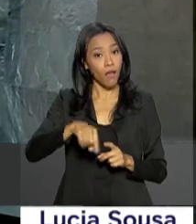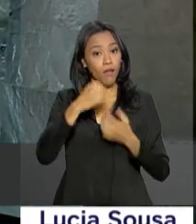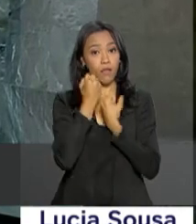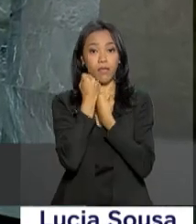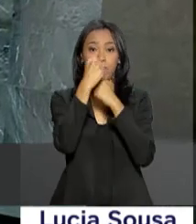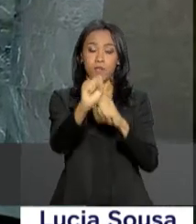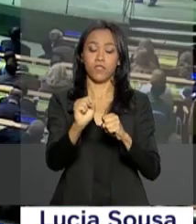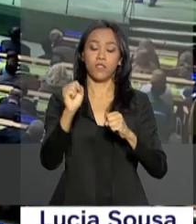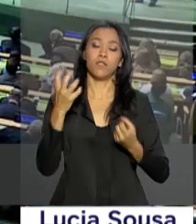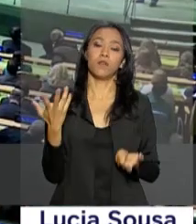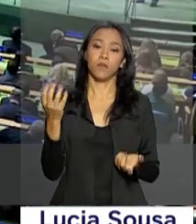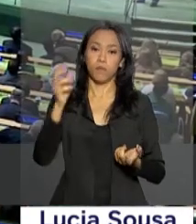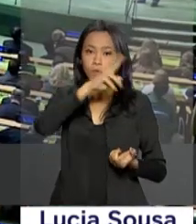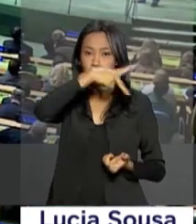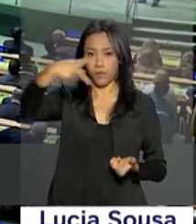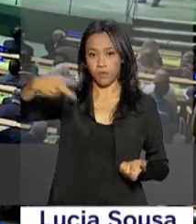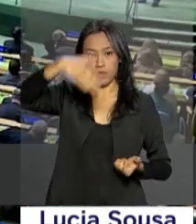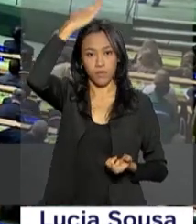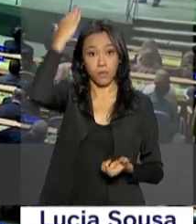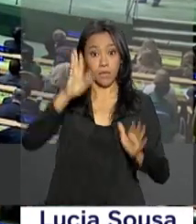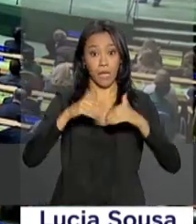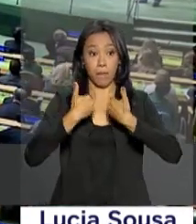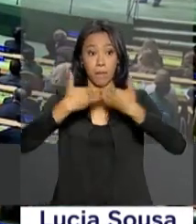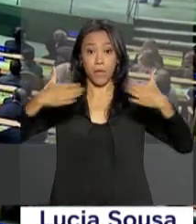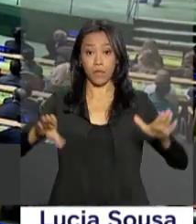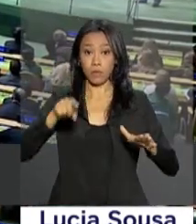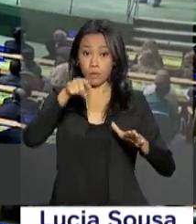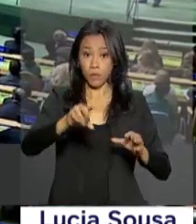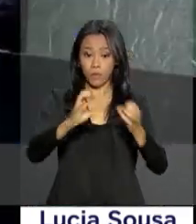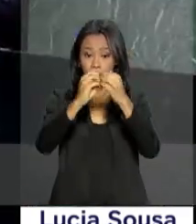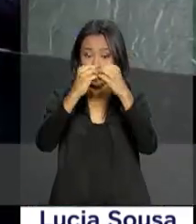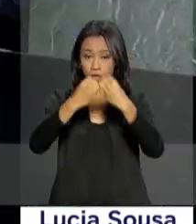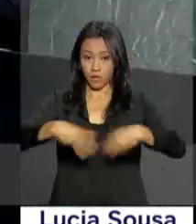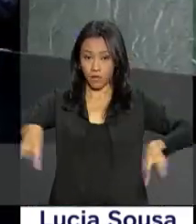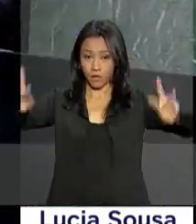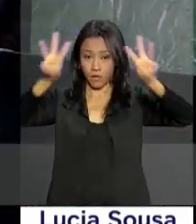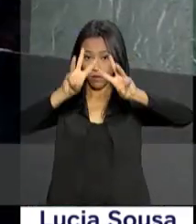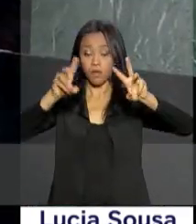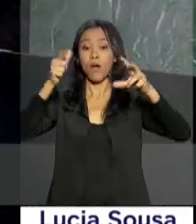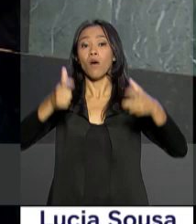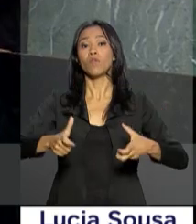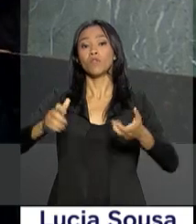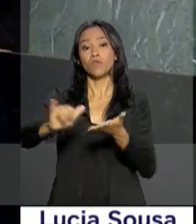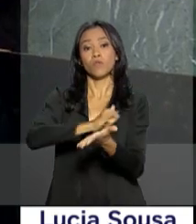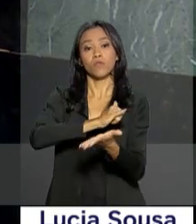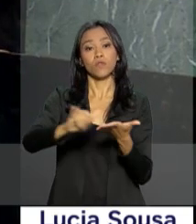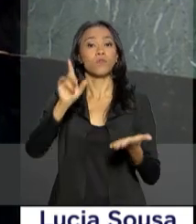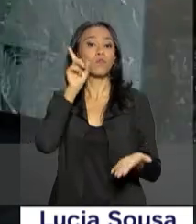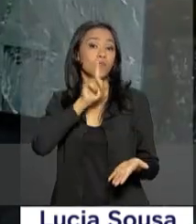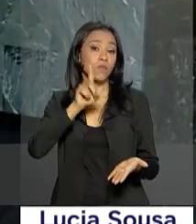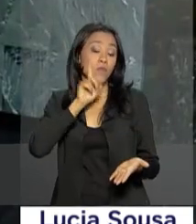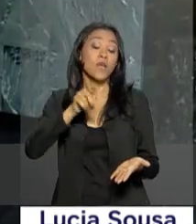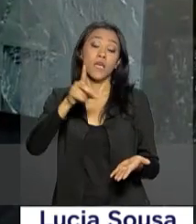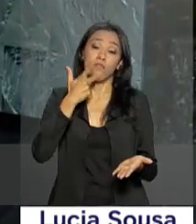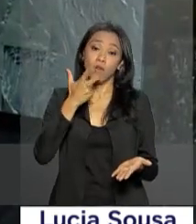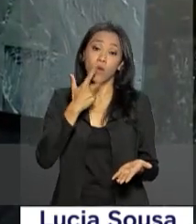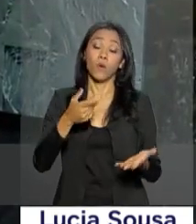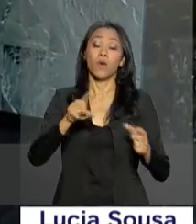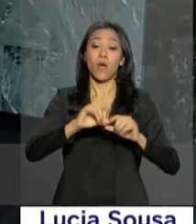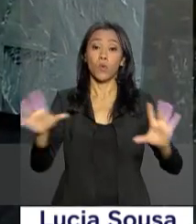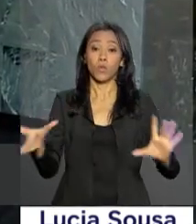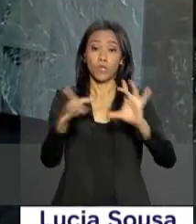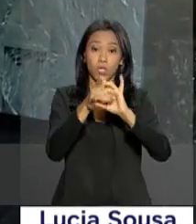na abertura da assembléia geral das nações unidas em nova york ele citou as negociações entre mercosul e união européia